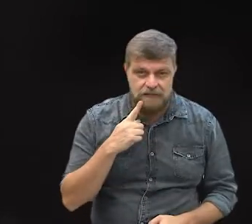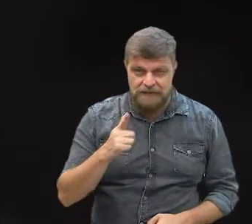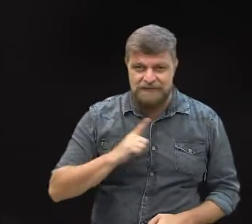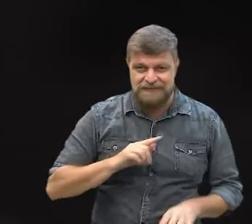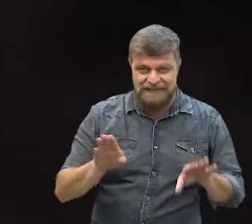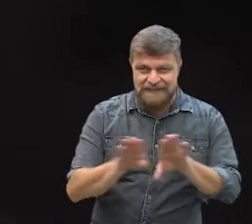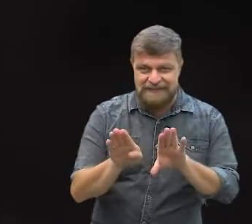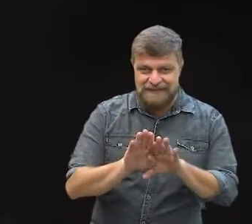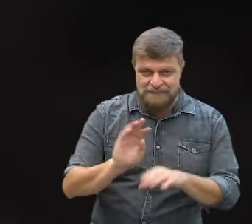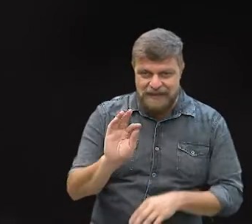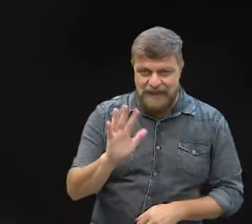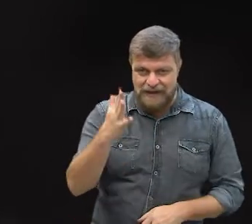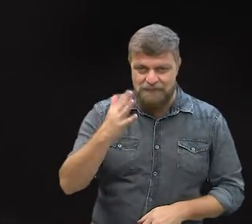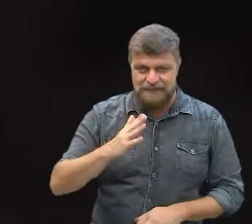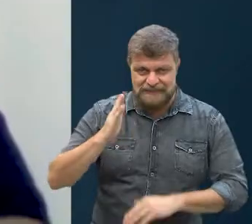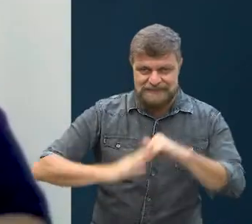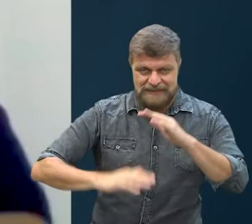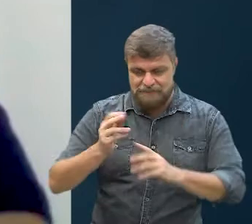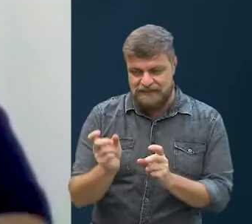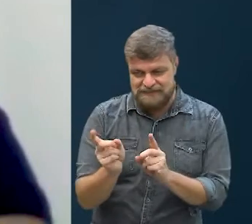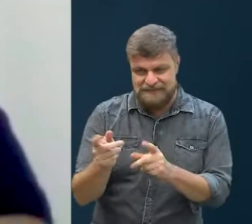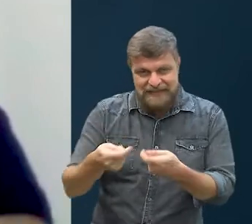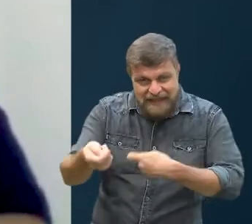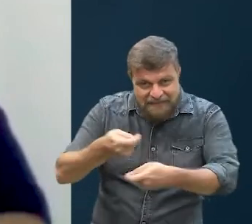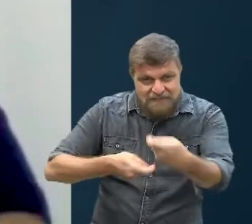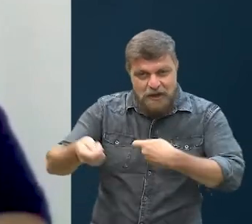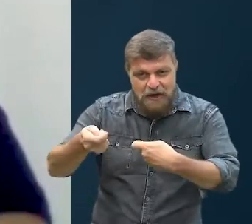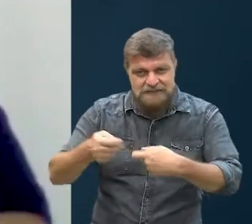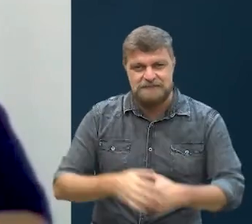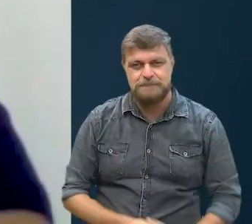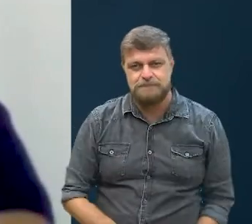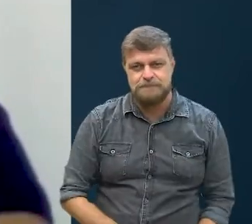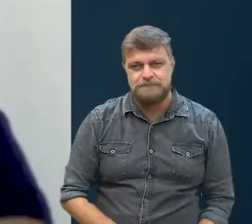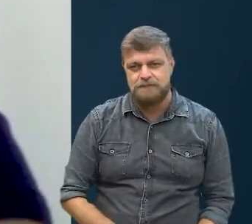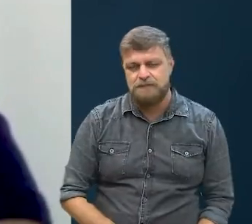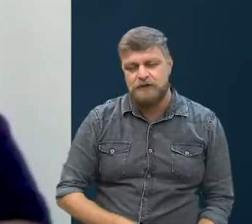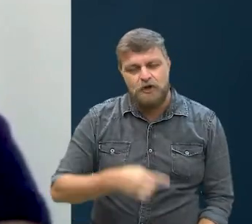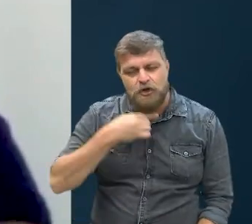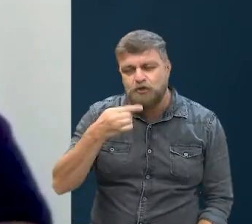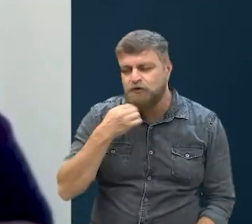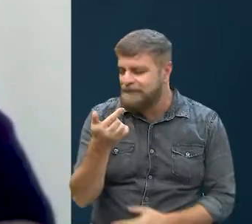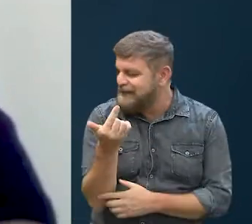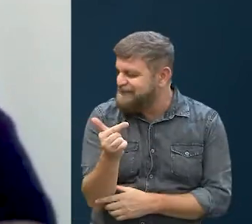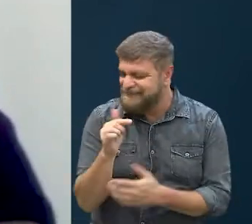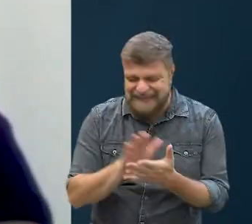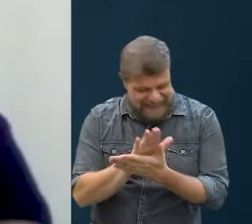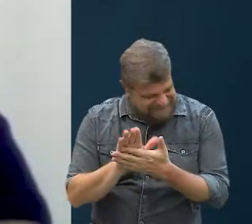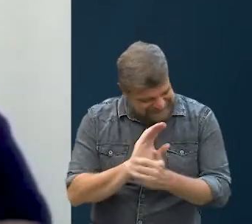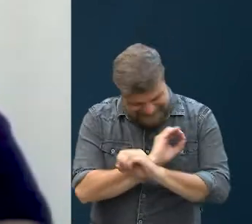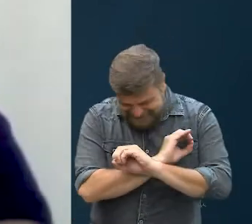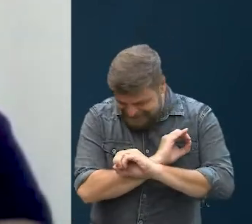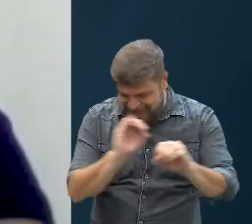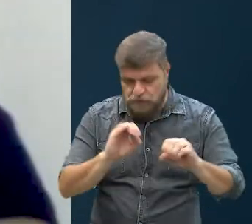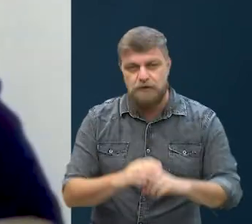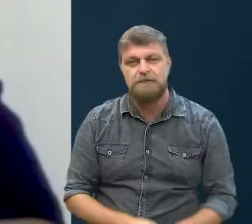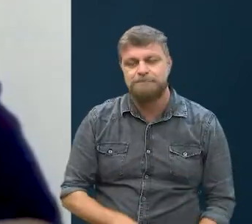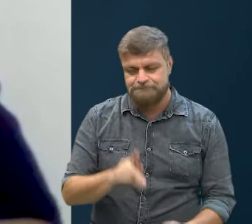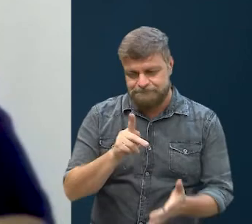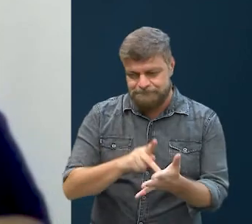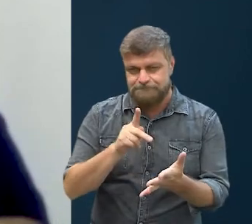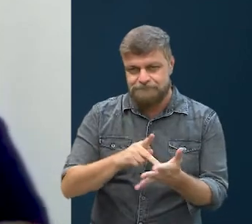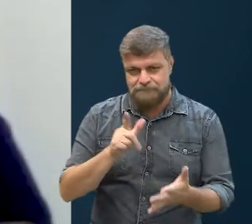diferença também nos negócios? Olha, sem sombra de dúvida nenhuma, né? Eu acho que